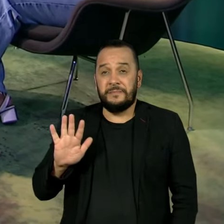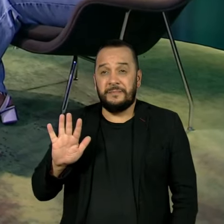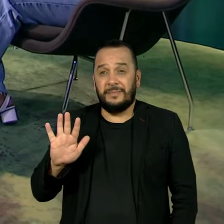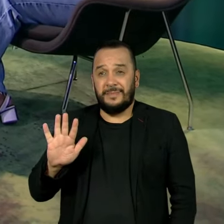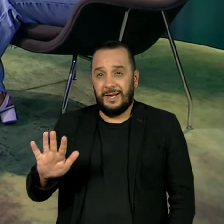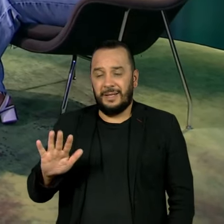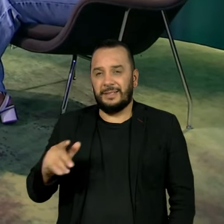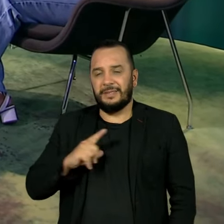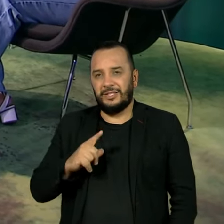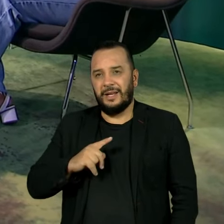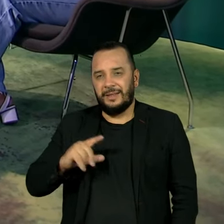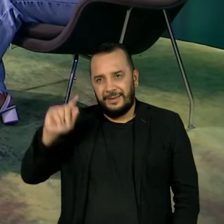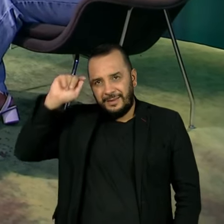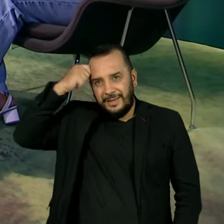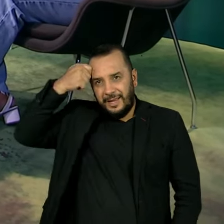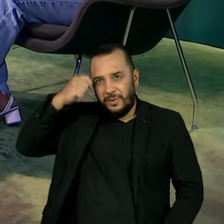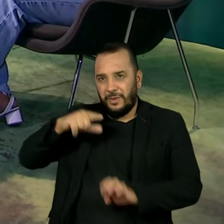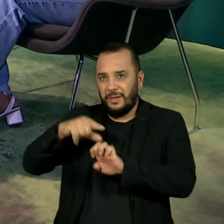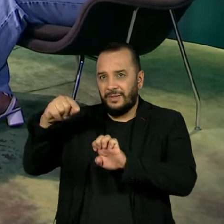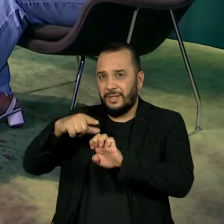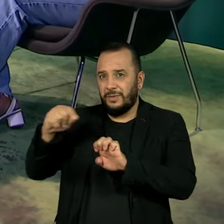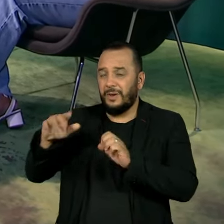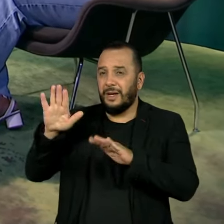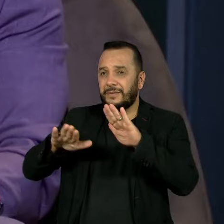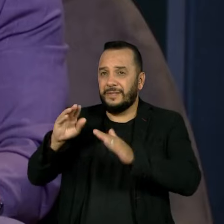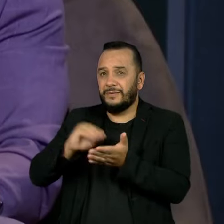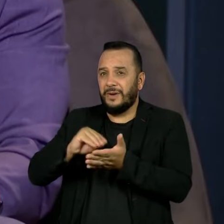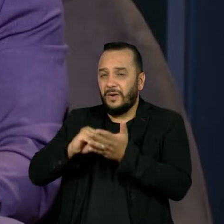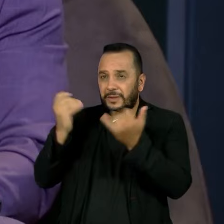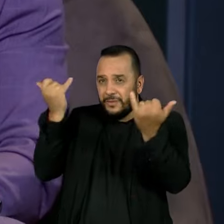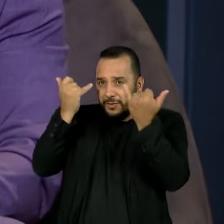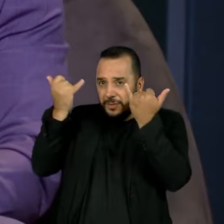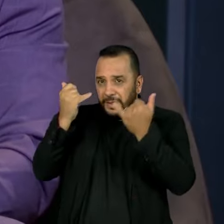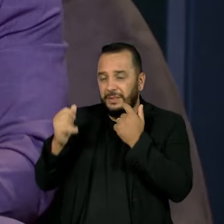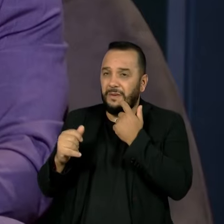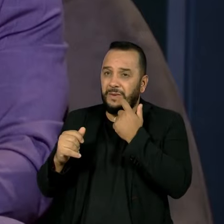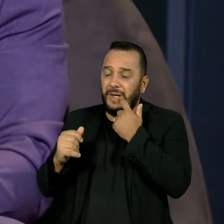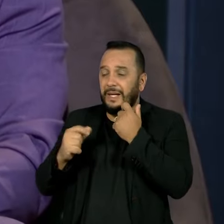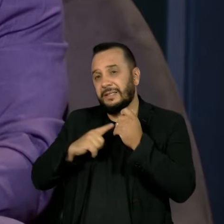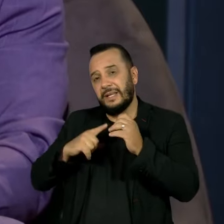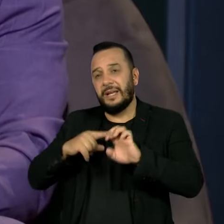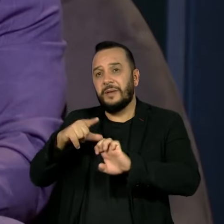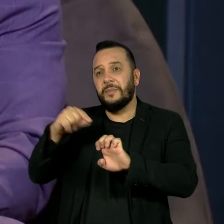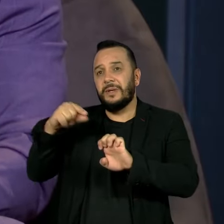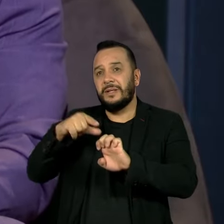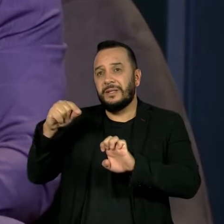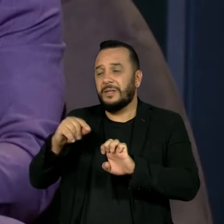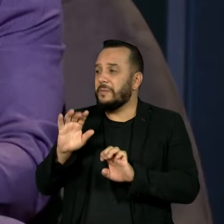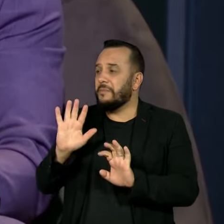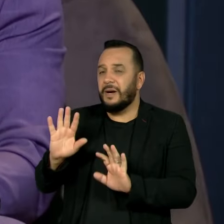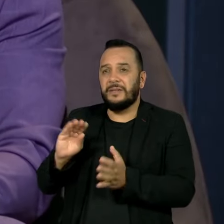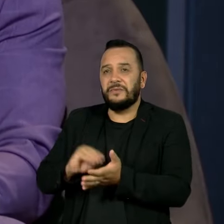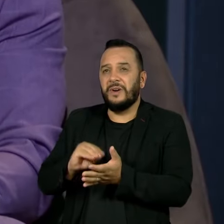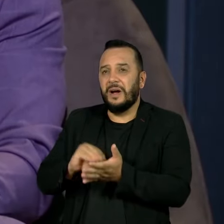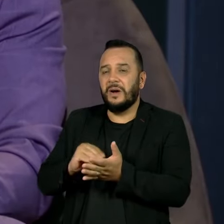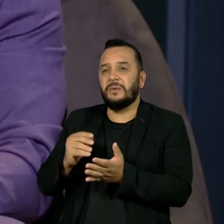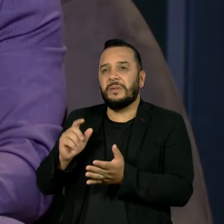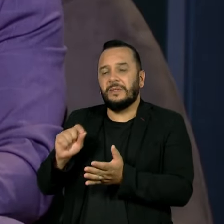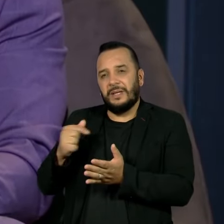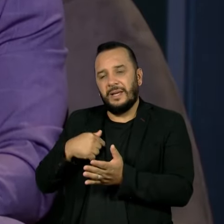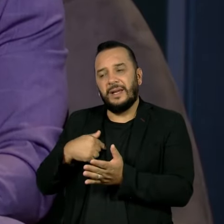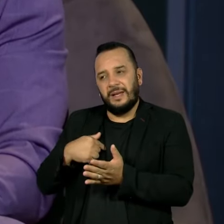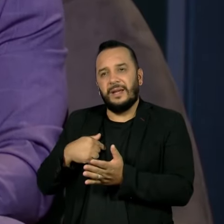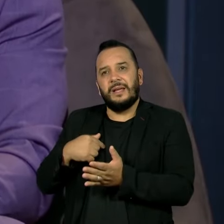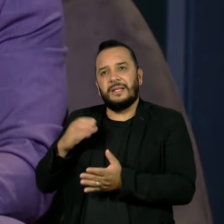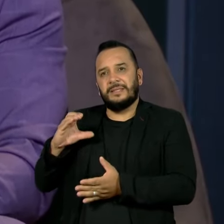dos afroempreendedores, infelizmente, não têm essa informação. E aí acabam empreendendo sem se formalizar porque acham que vão pagar